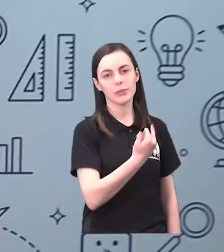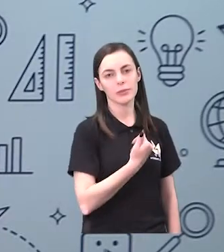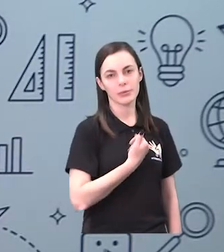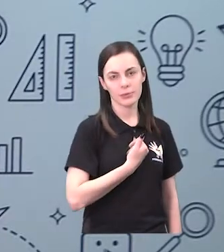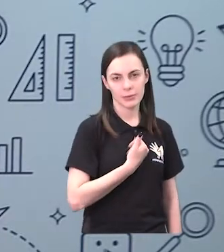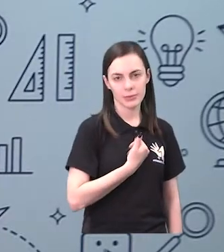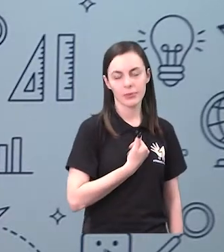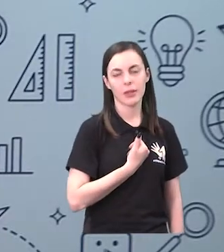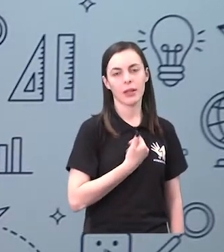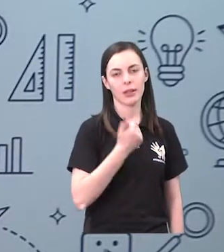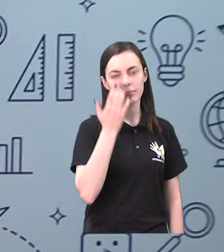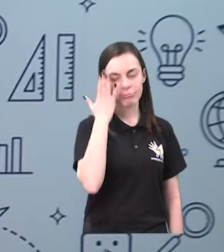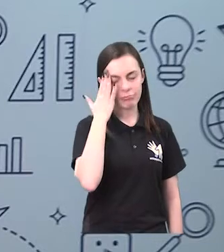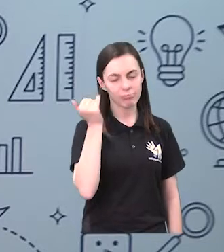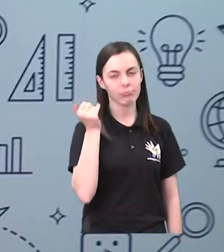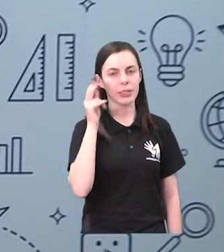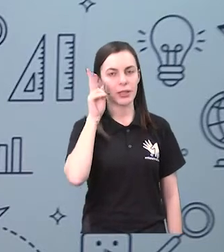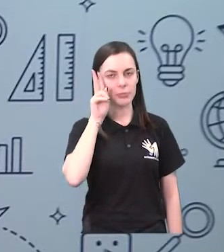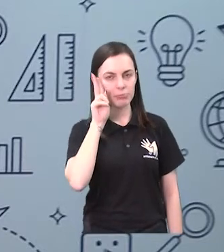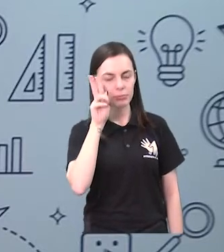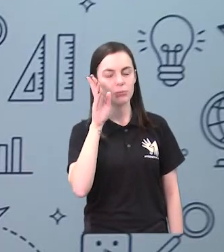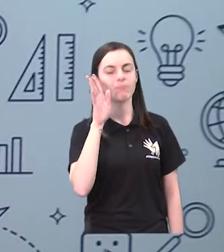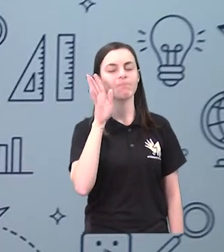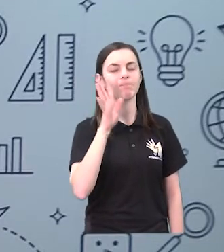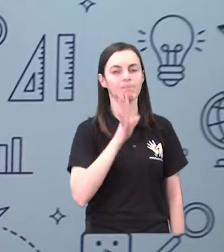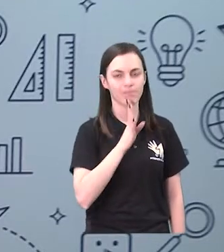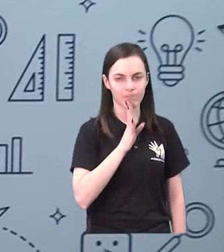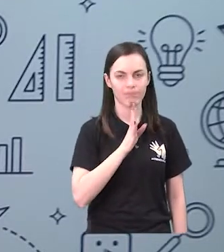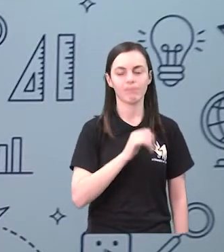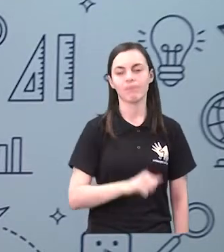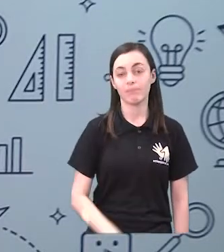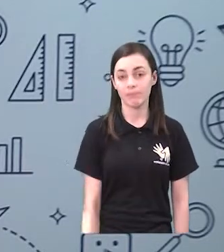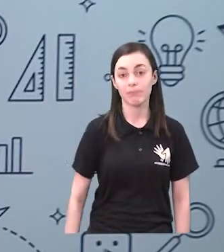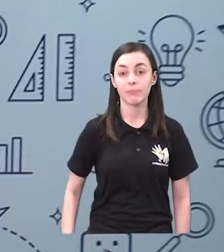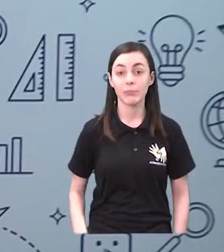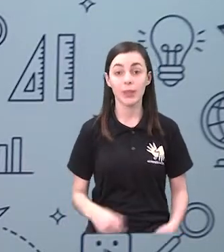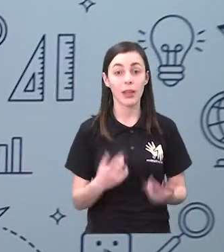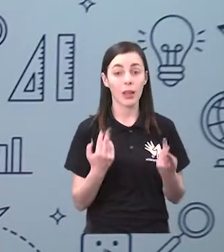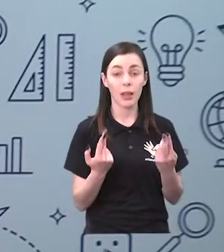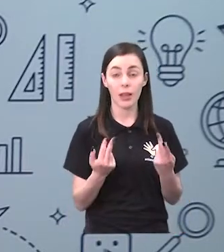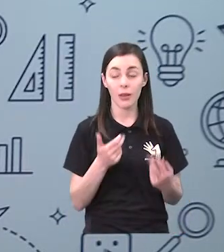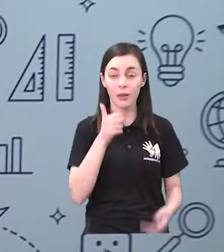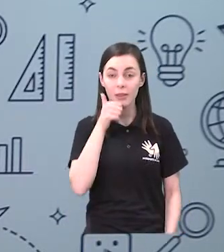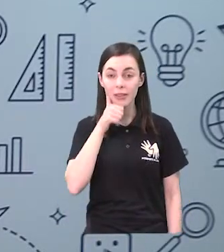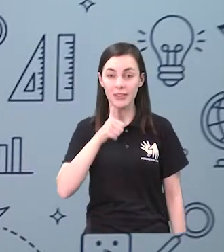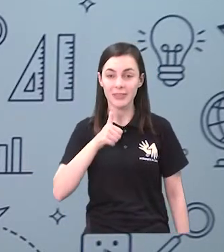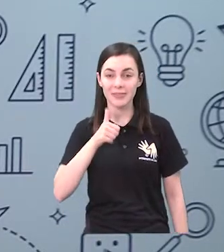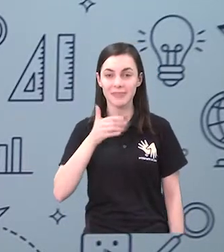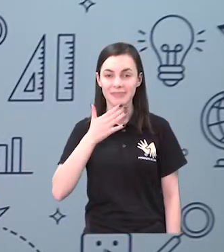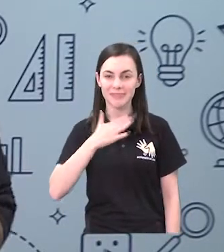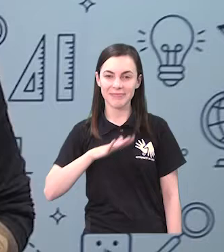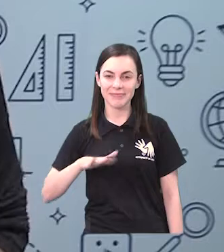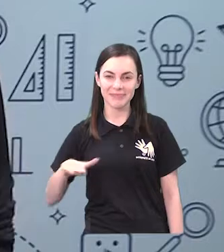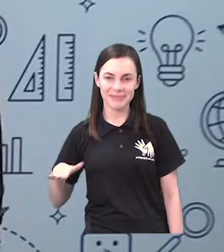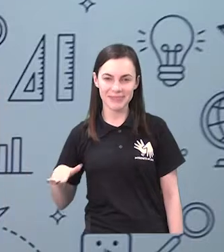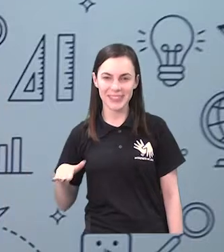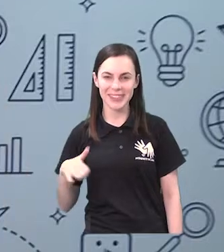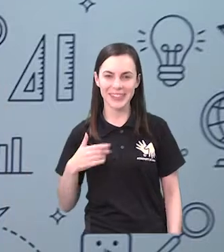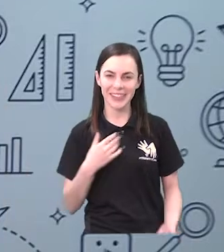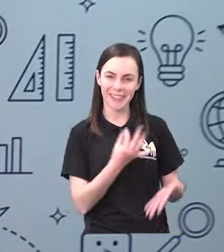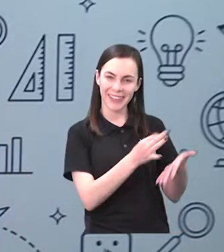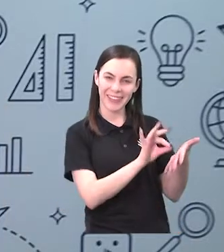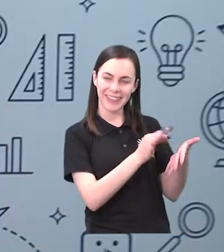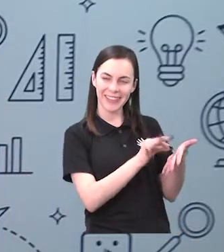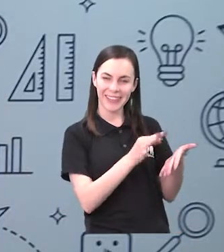que está sendo contado conhecer a história é o que acontece com aquelas meninas que me